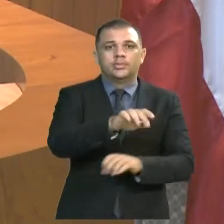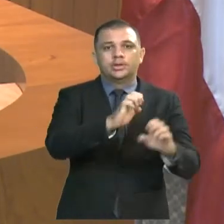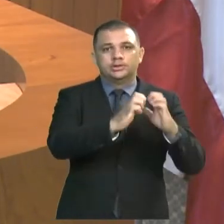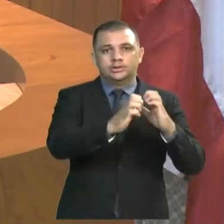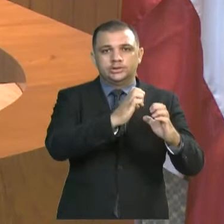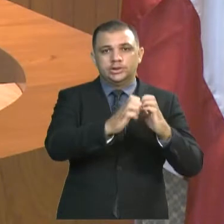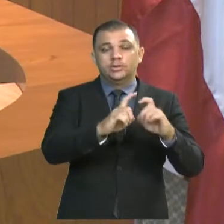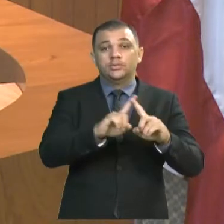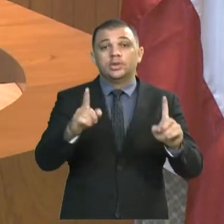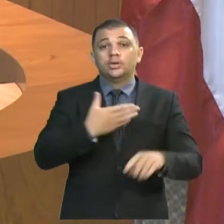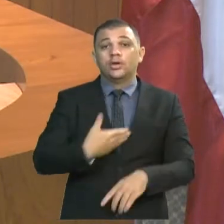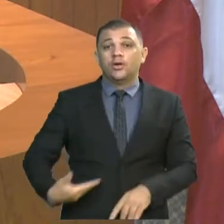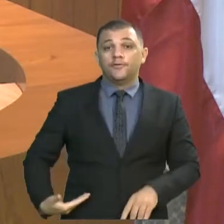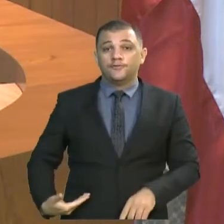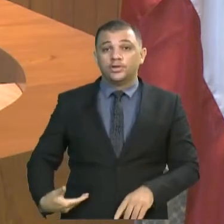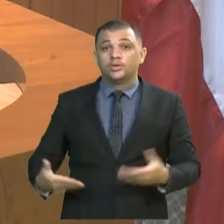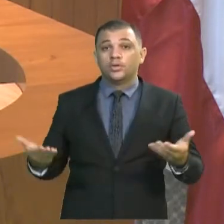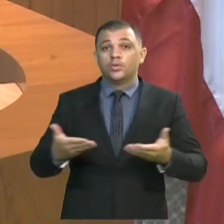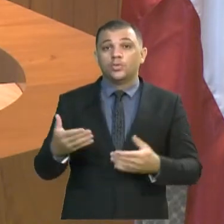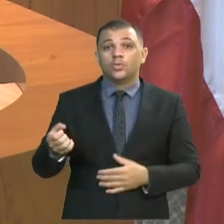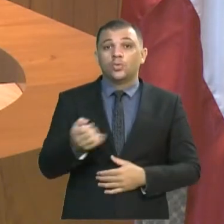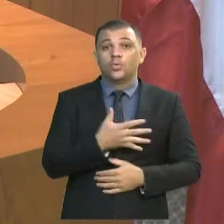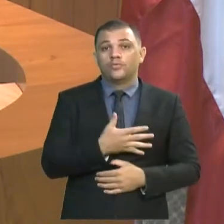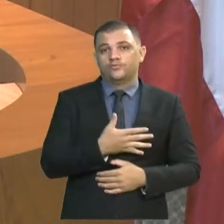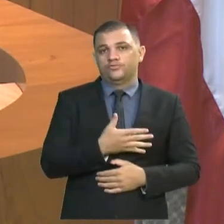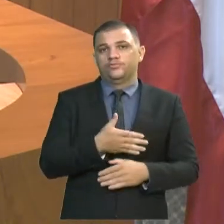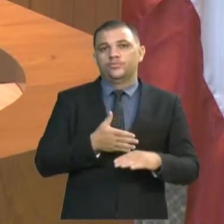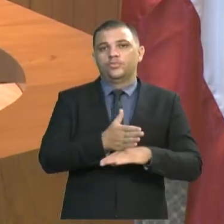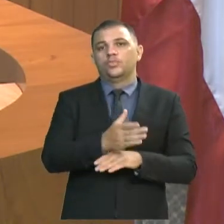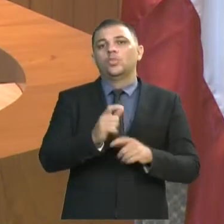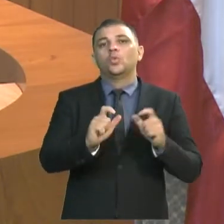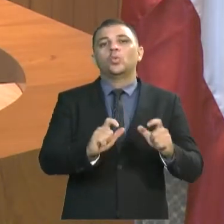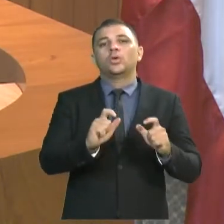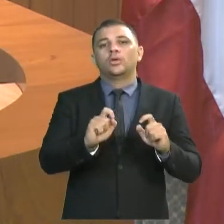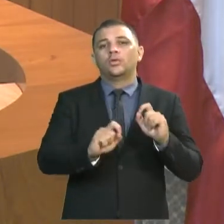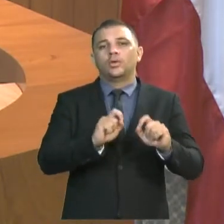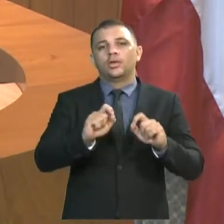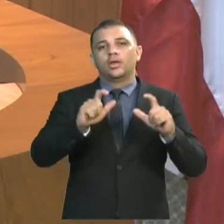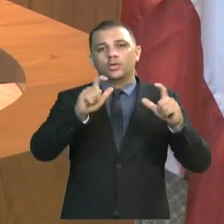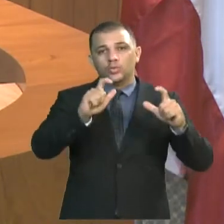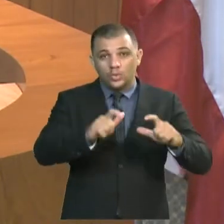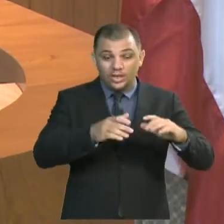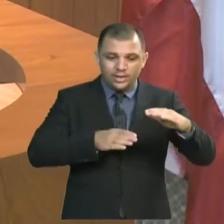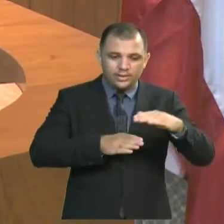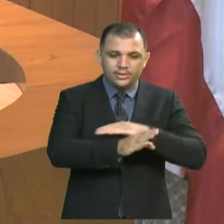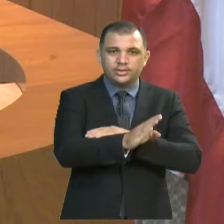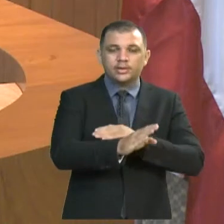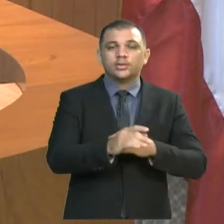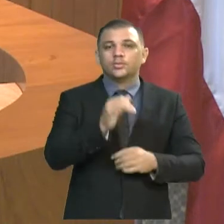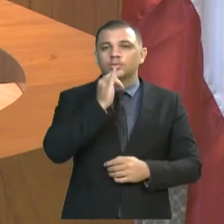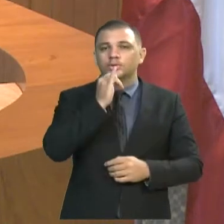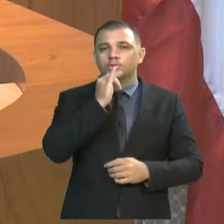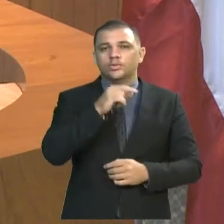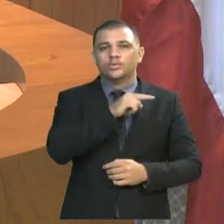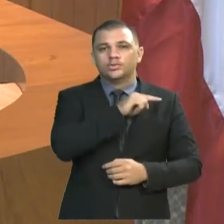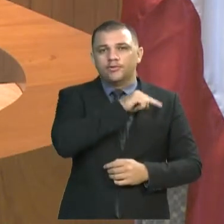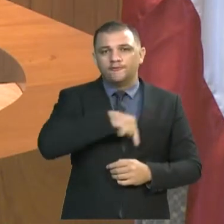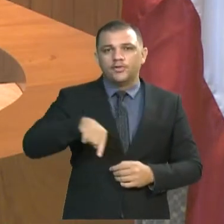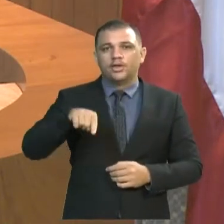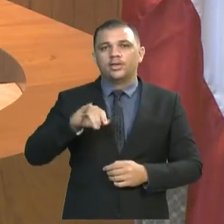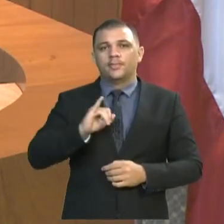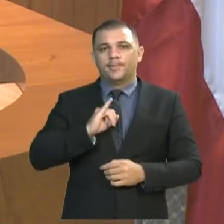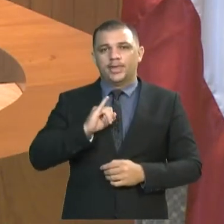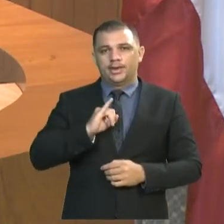essa autorização, autorizou esse novo acesso, que é na entrada da cidade. Você vai chegando ali de Imperatriz, Porto Franco, logo que entra